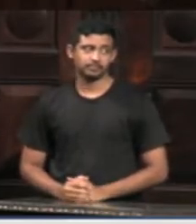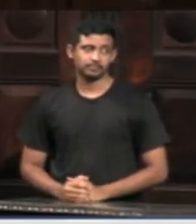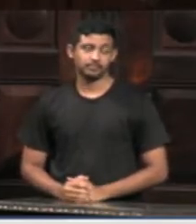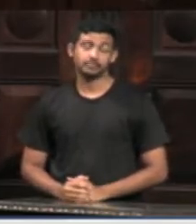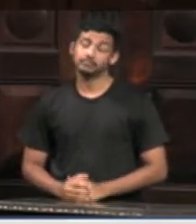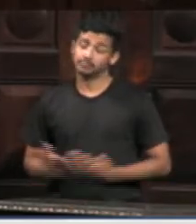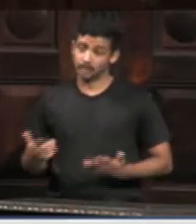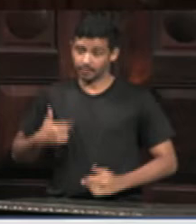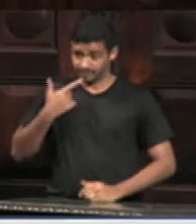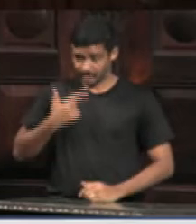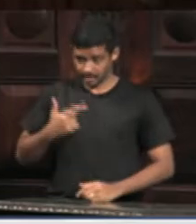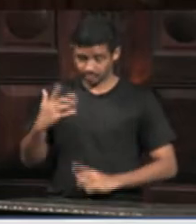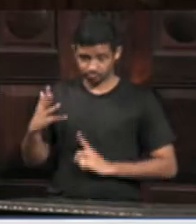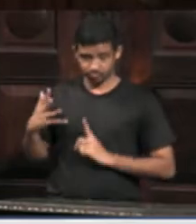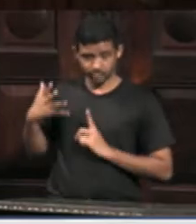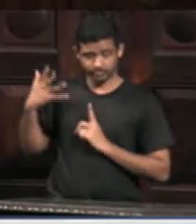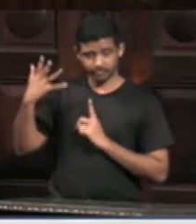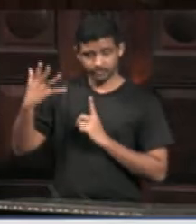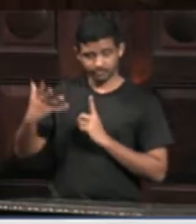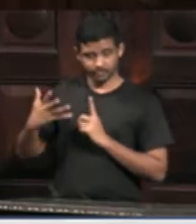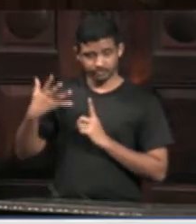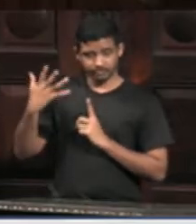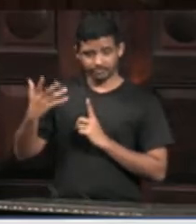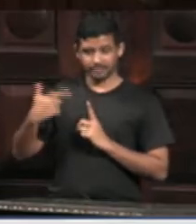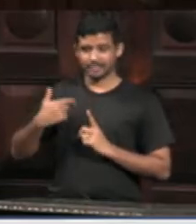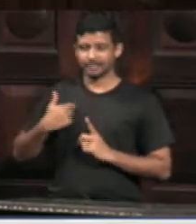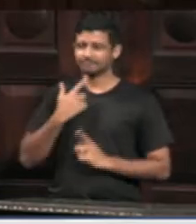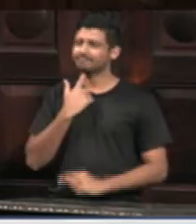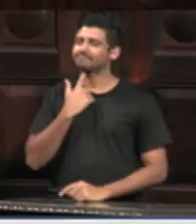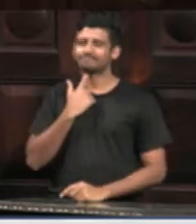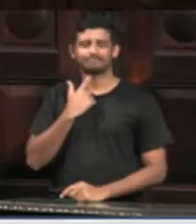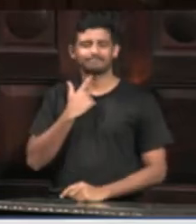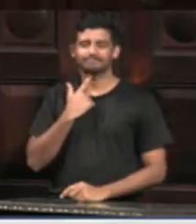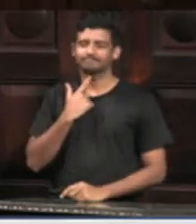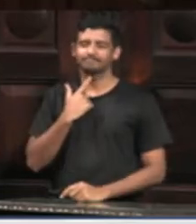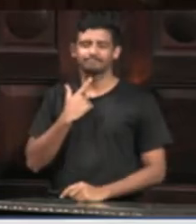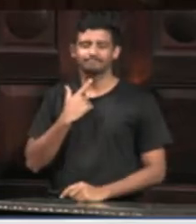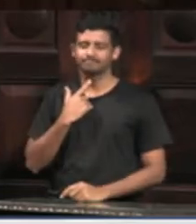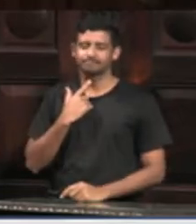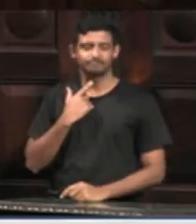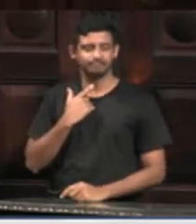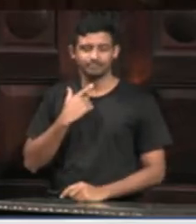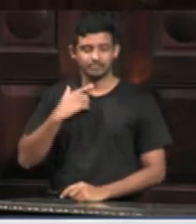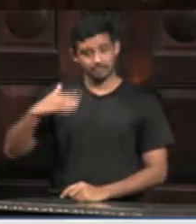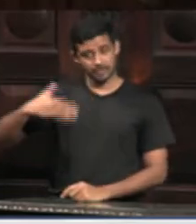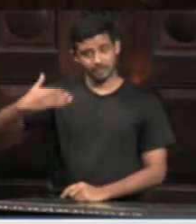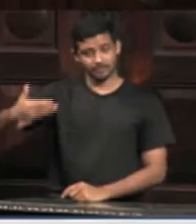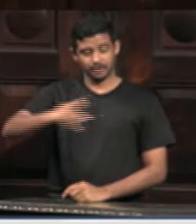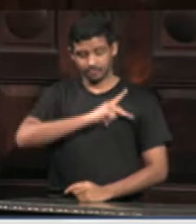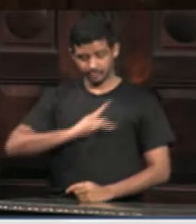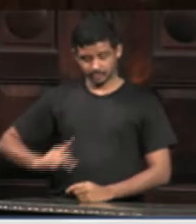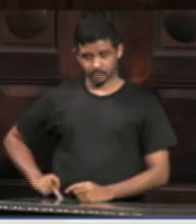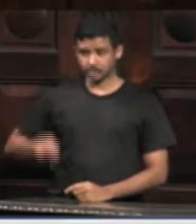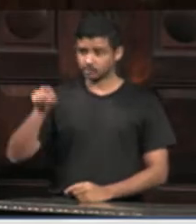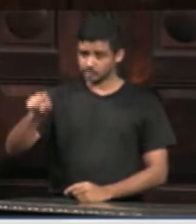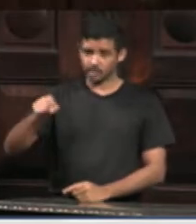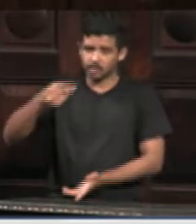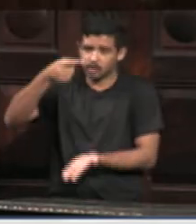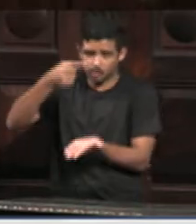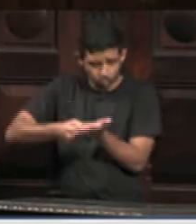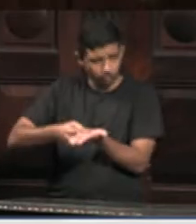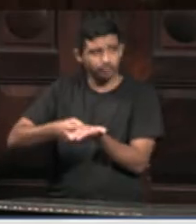Dito isso, senhora presidente, eu desejo o presidente que tenha compromisso